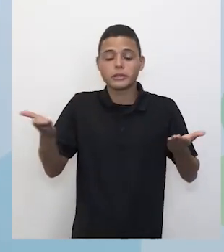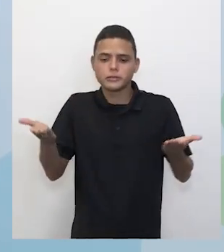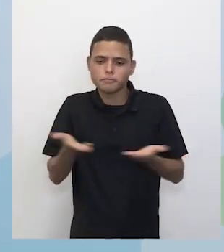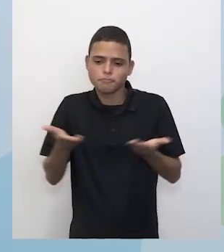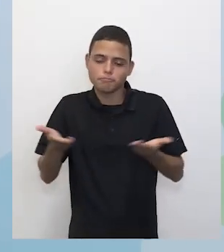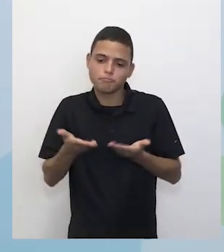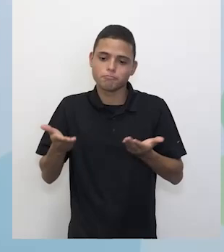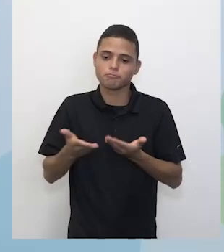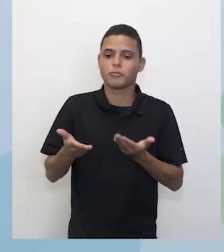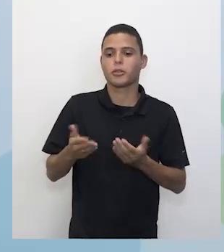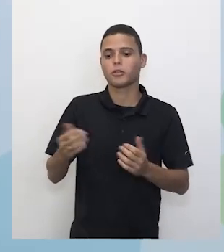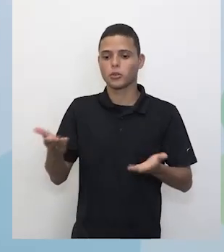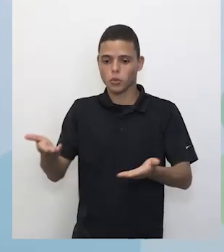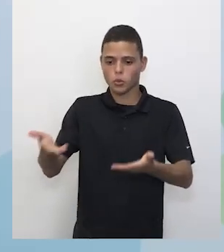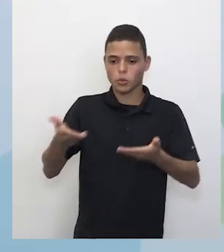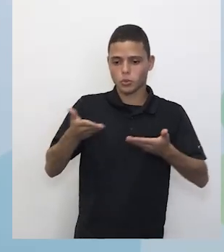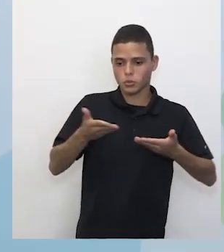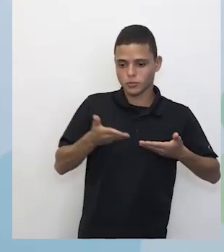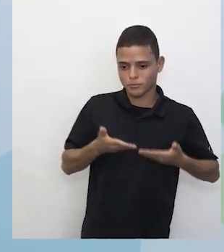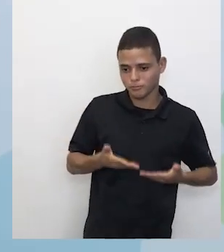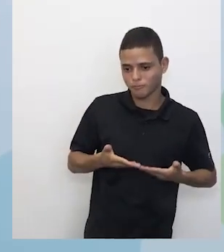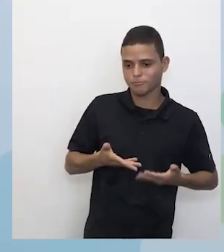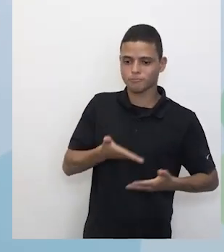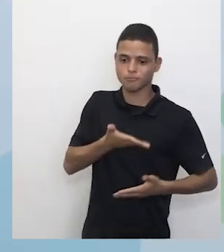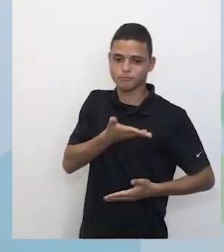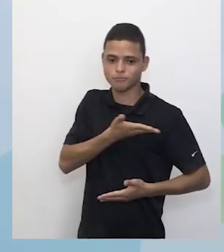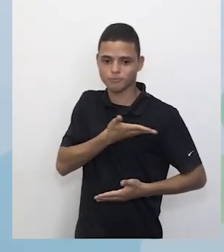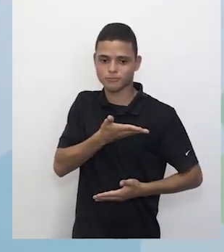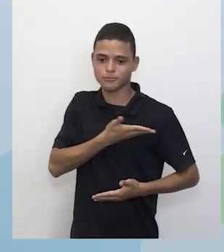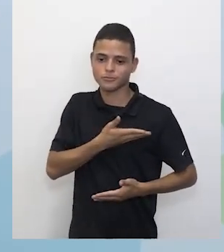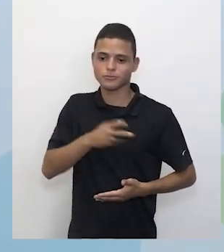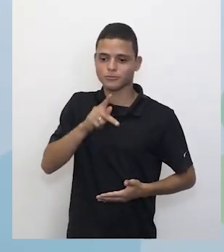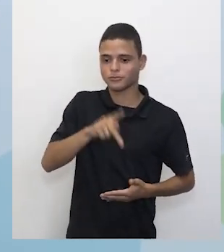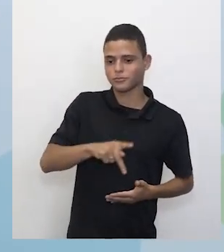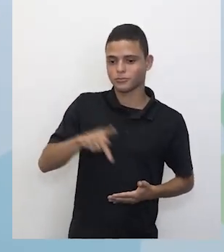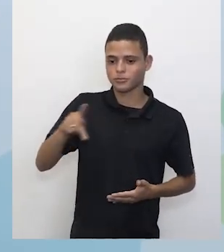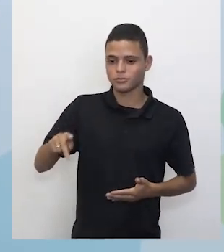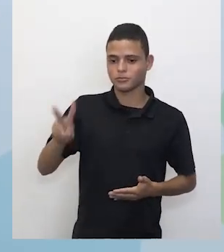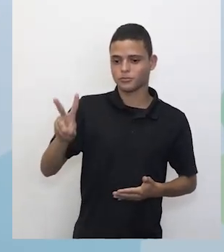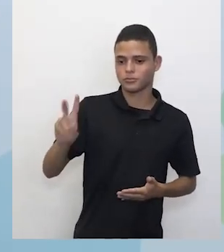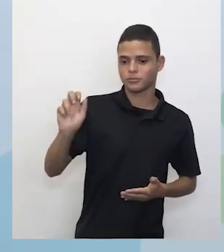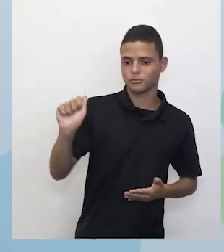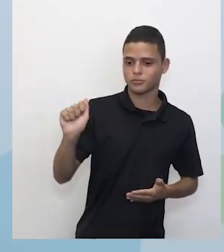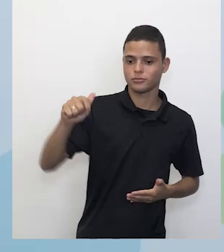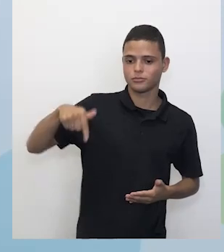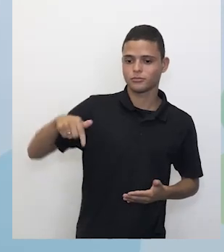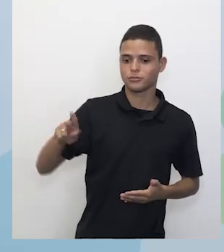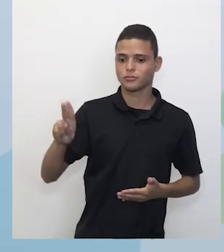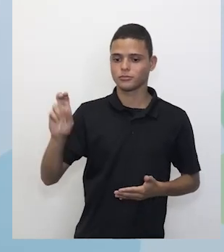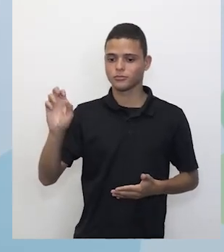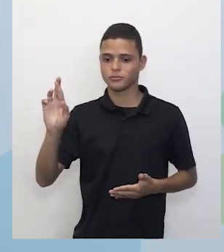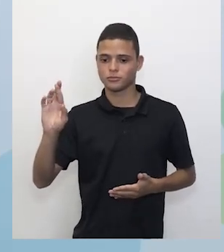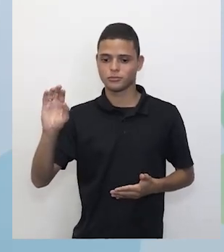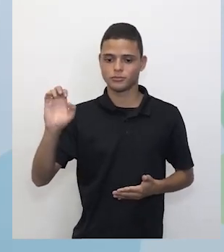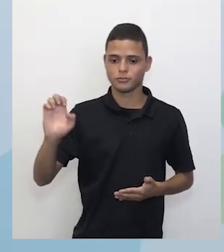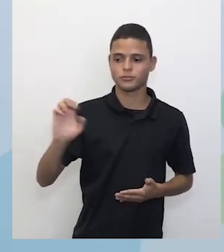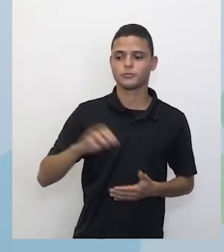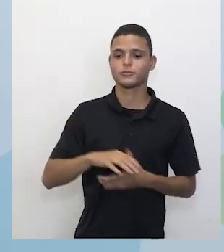com a presença honrosa, muito querida, do professor Wagner. Oi, professor Wagner, você está ouvindo a